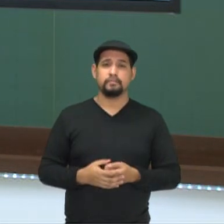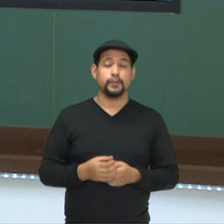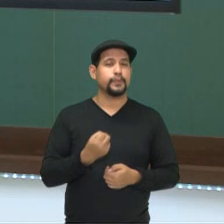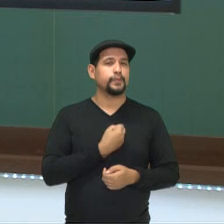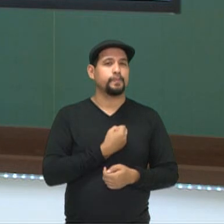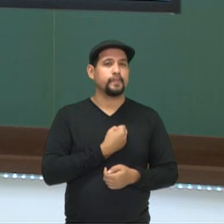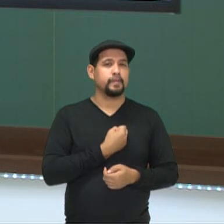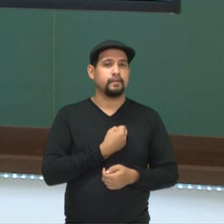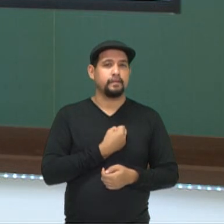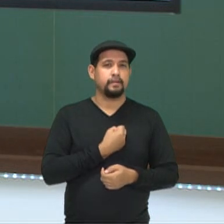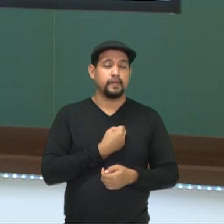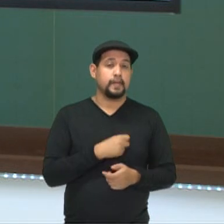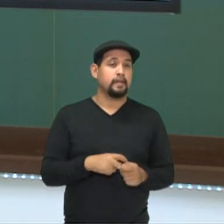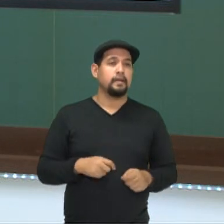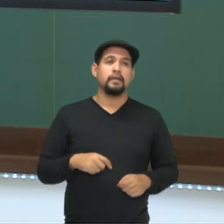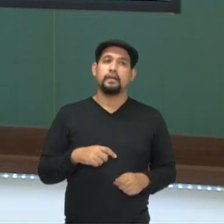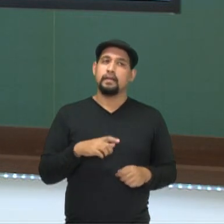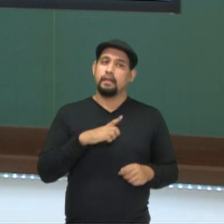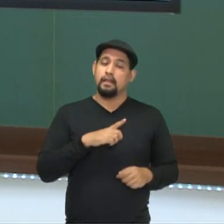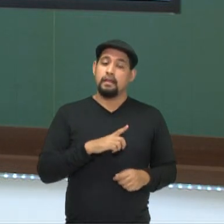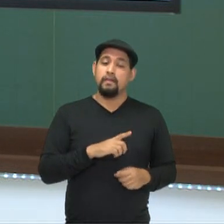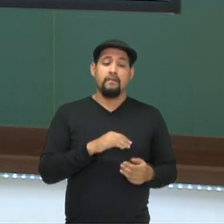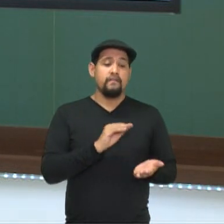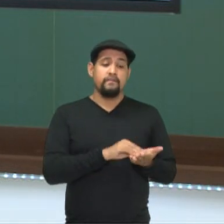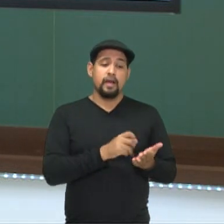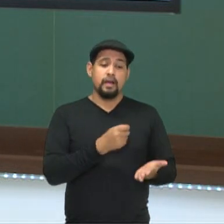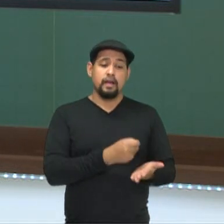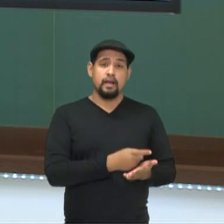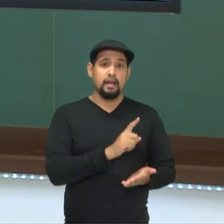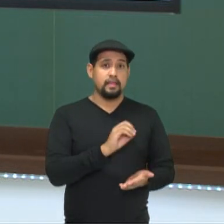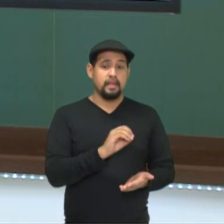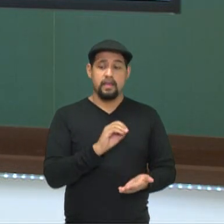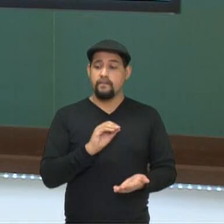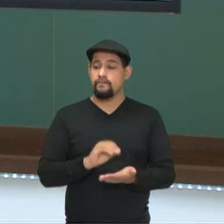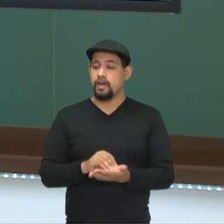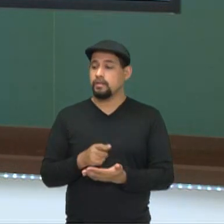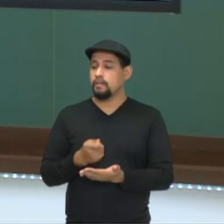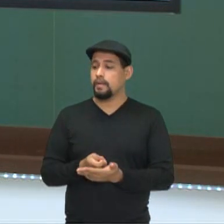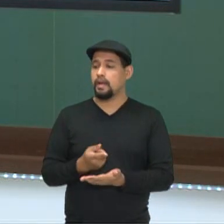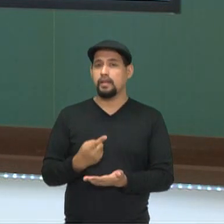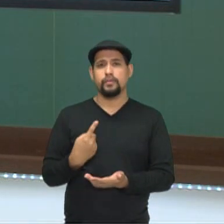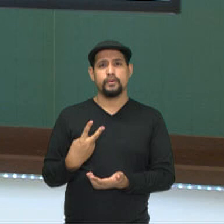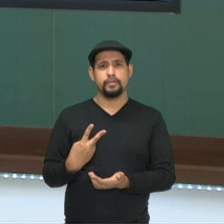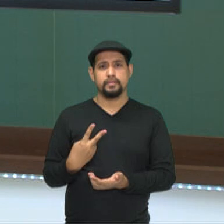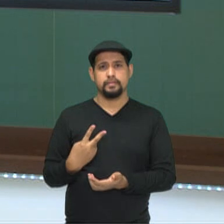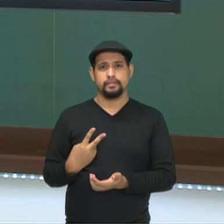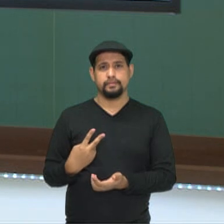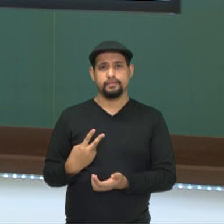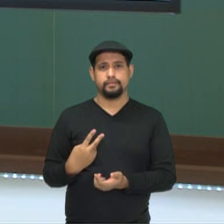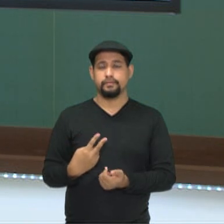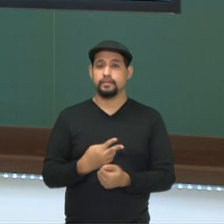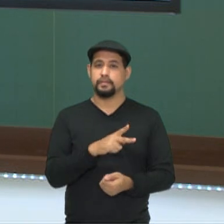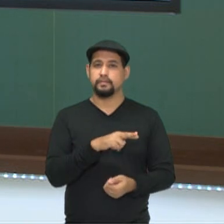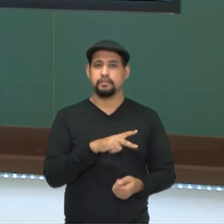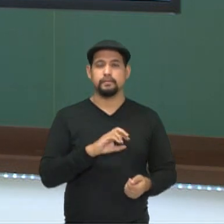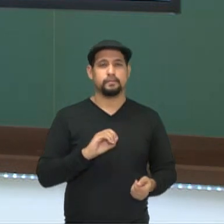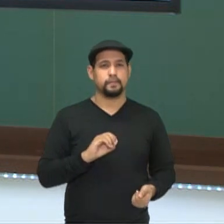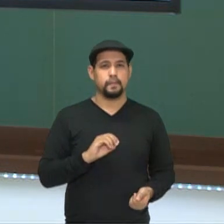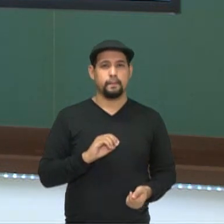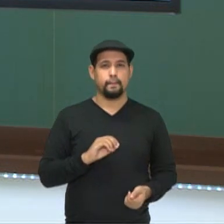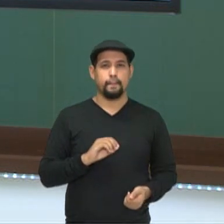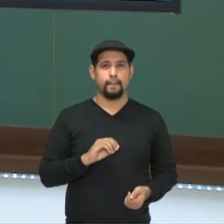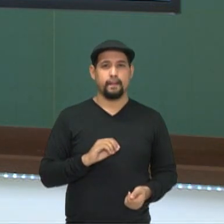números devo 10 devo dois então estou devendo 12 é igual a zero